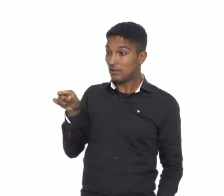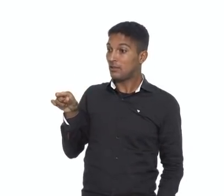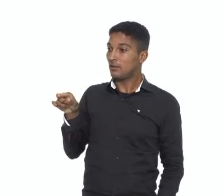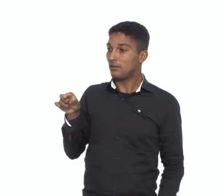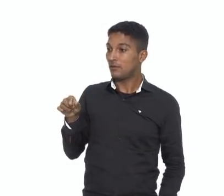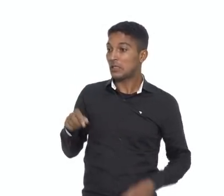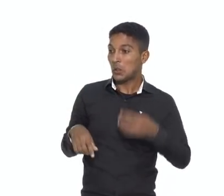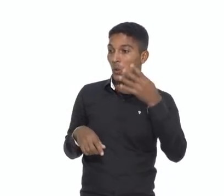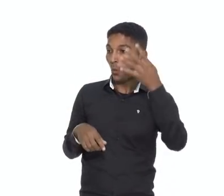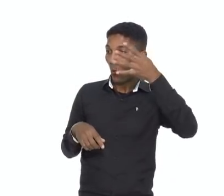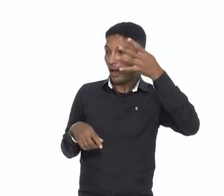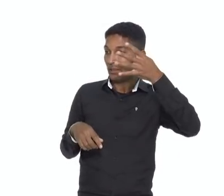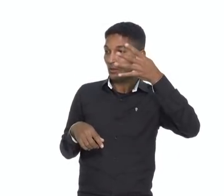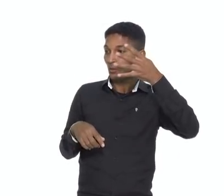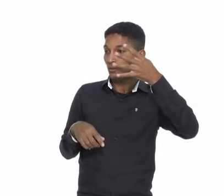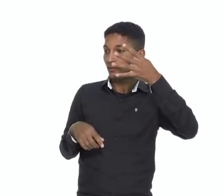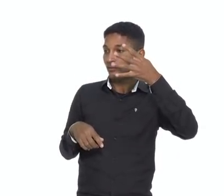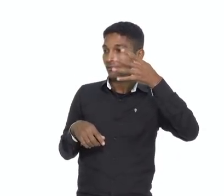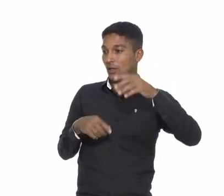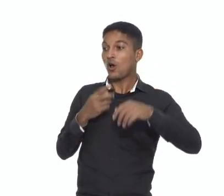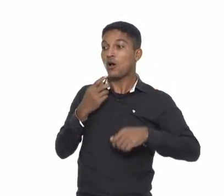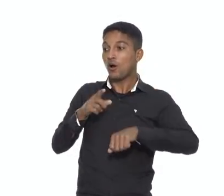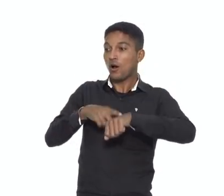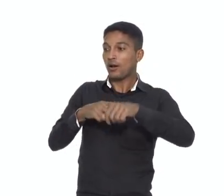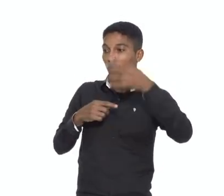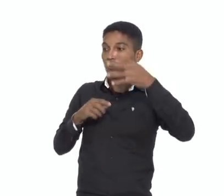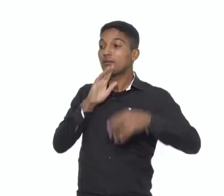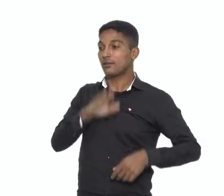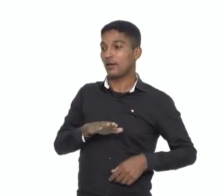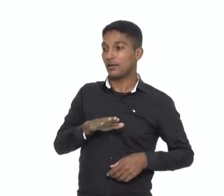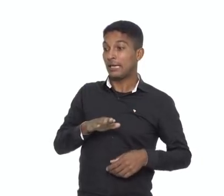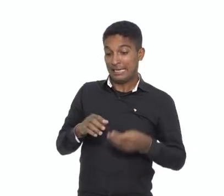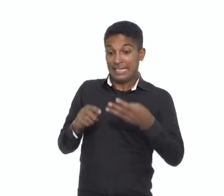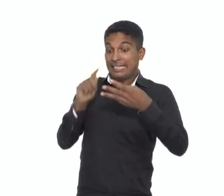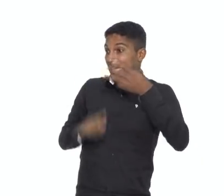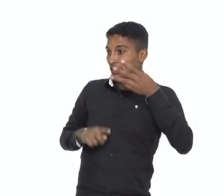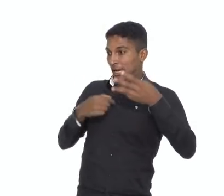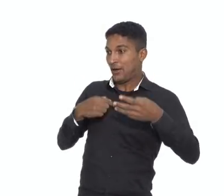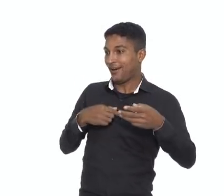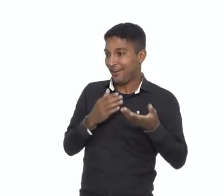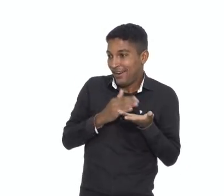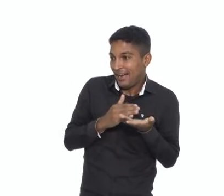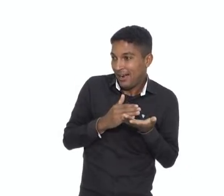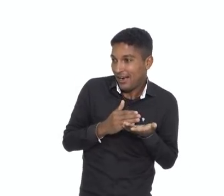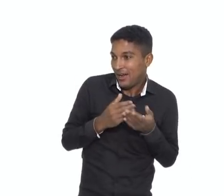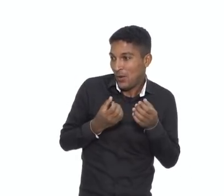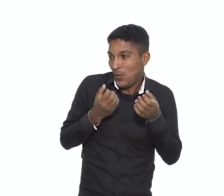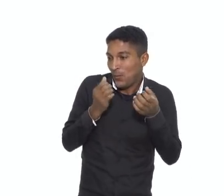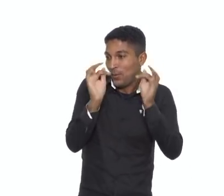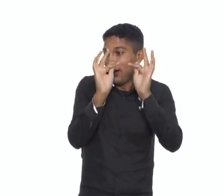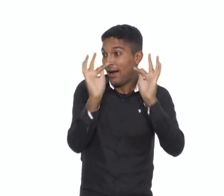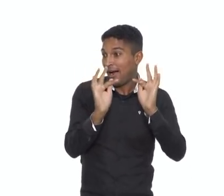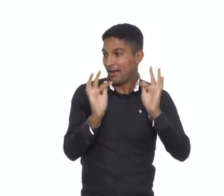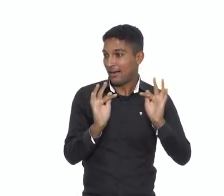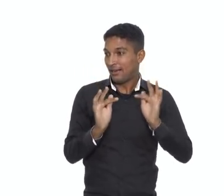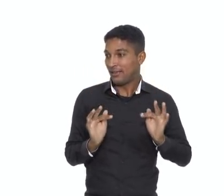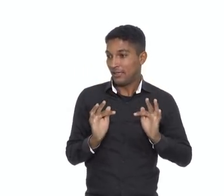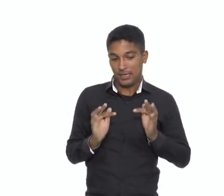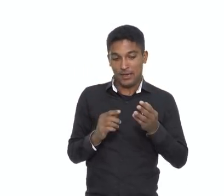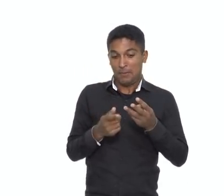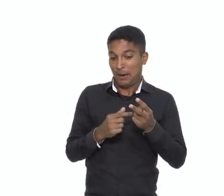feliz. Quanto mais a hora for chegando, mais eu me sentirei